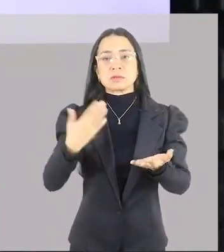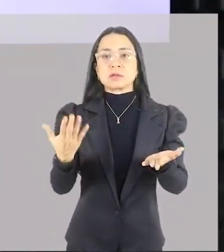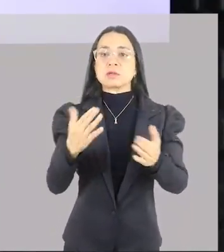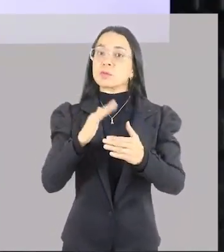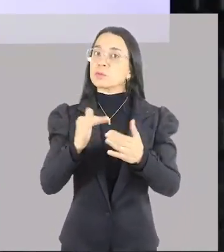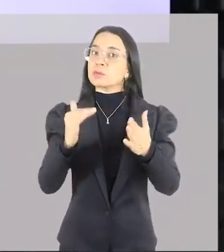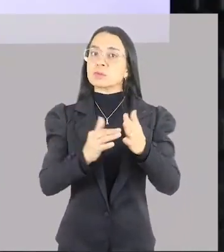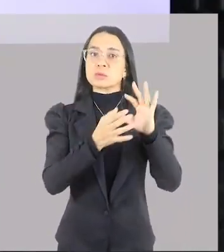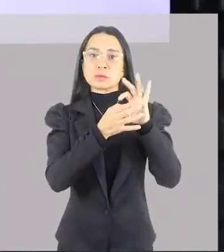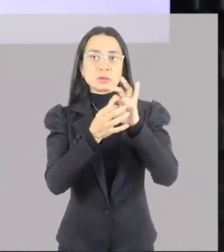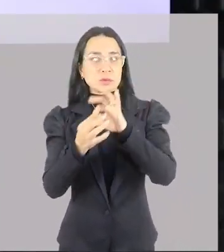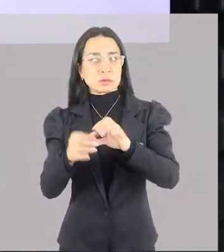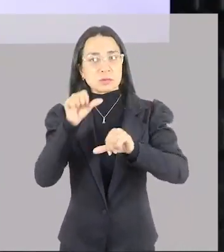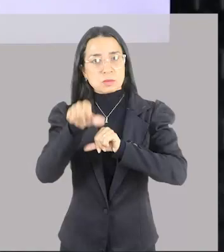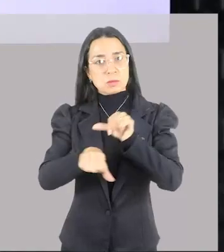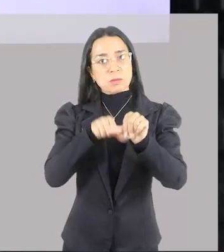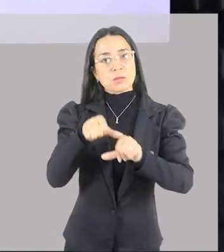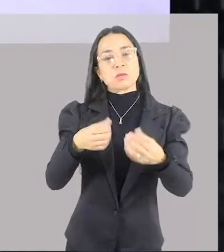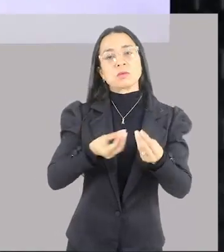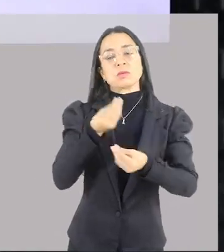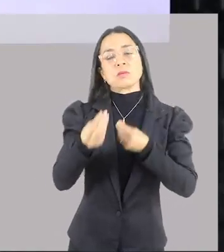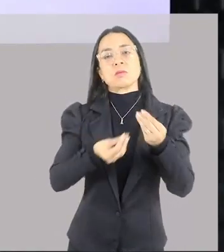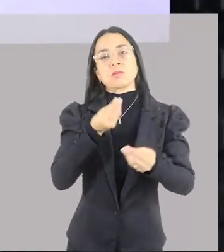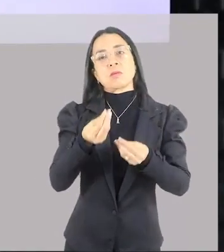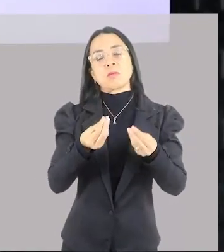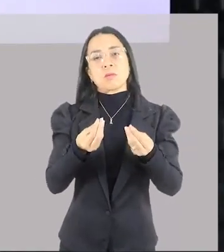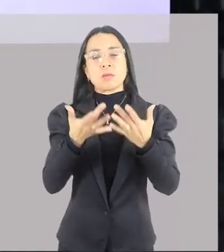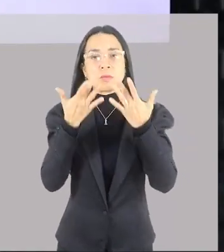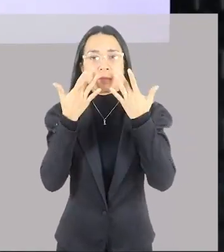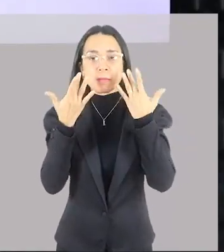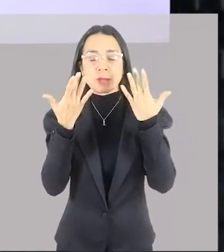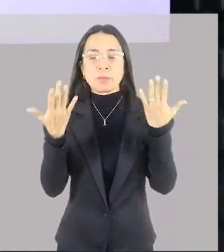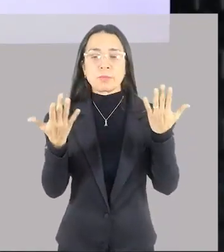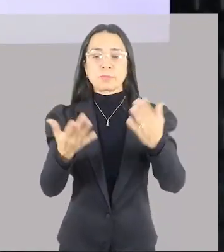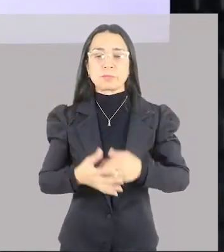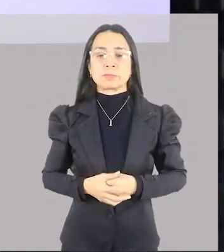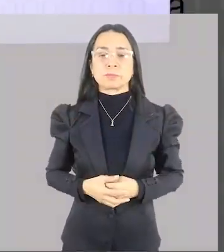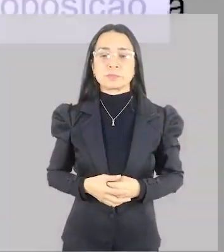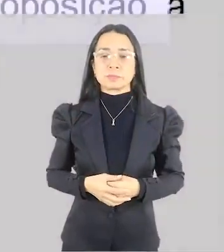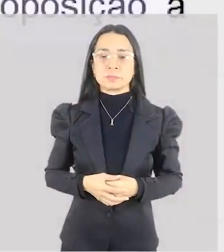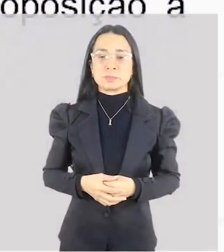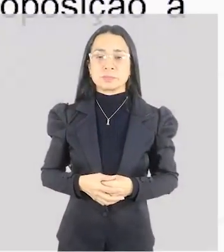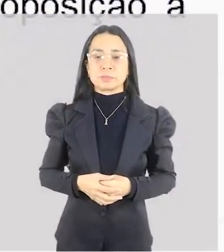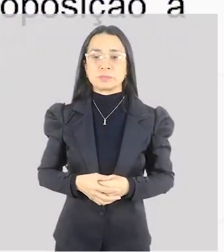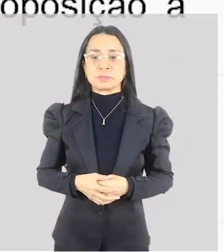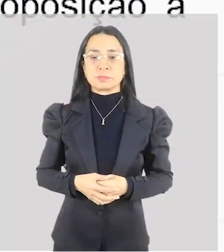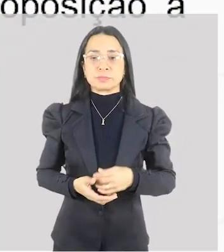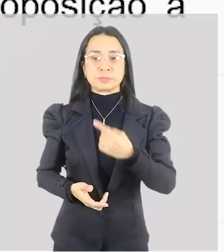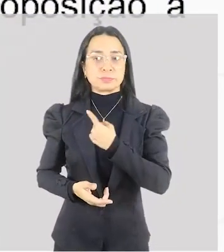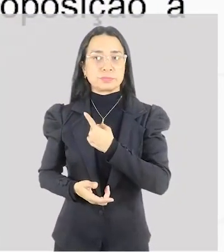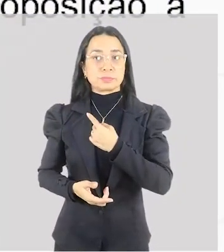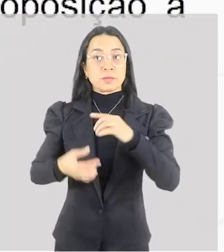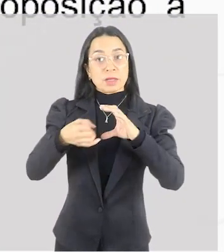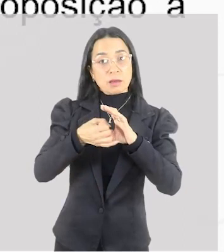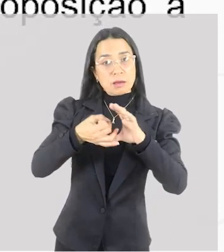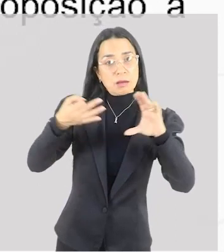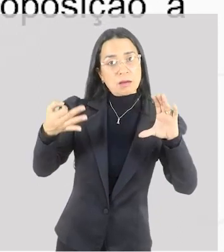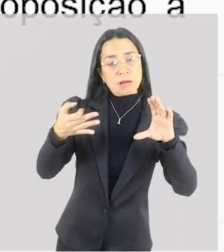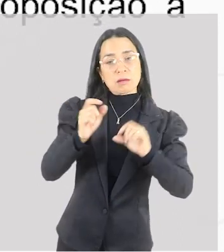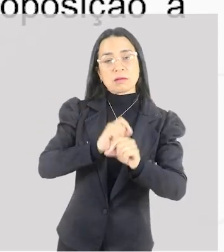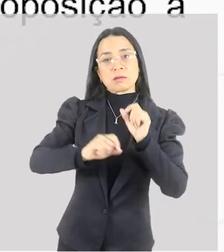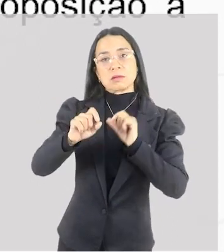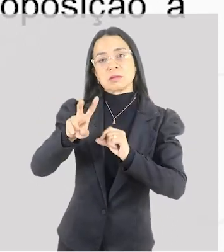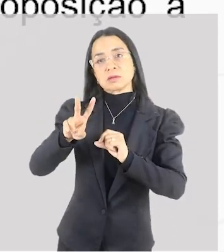contextos alteram a forma do fazer artístico. As vanguardas europeias e suas características. Então, nós vamos ter